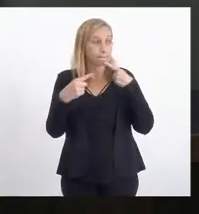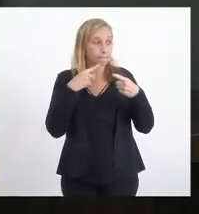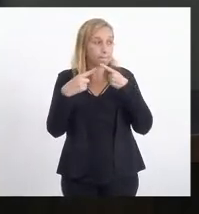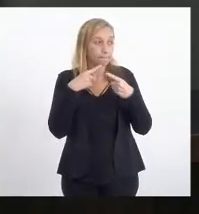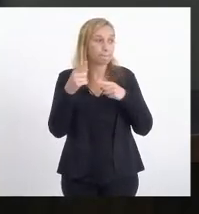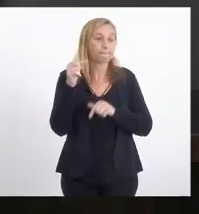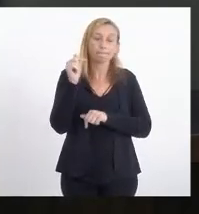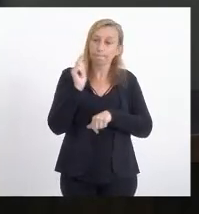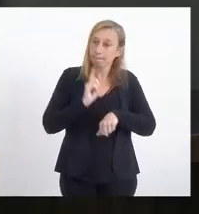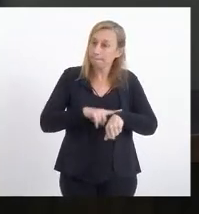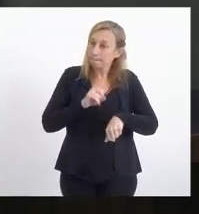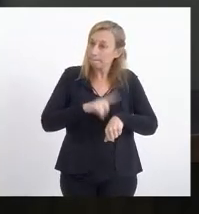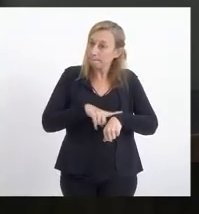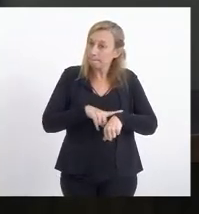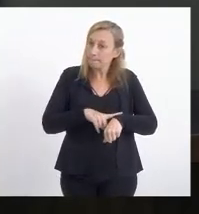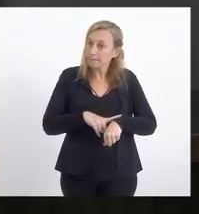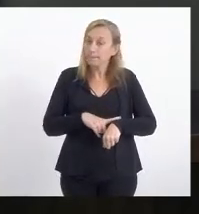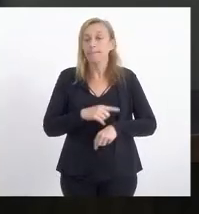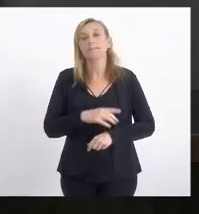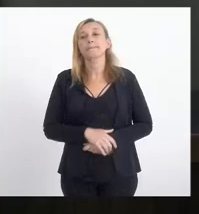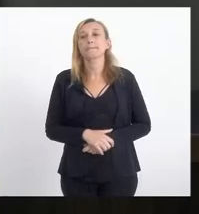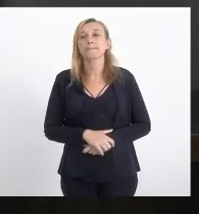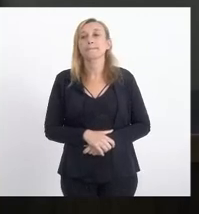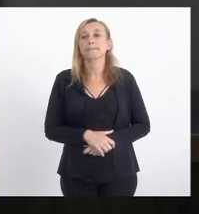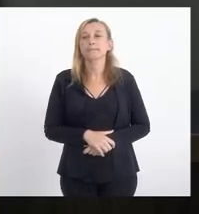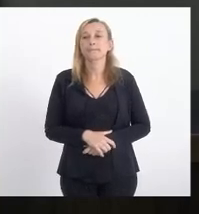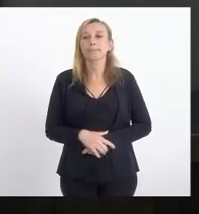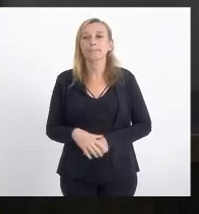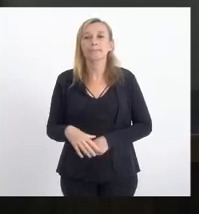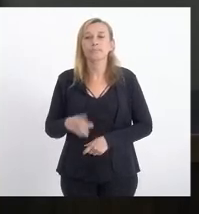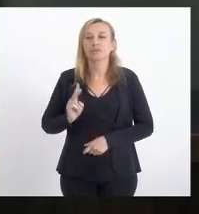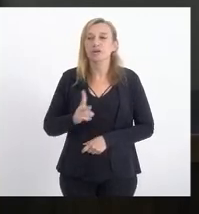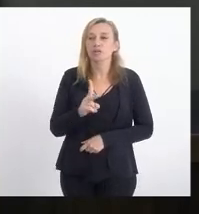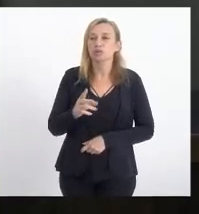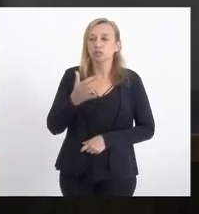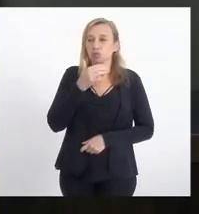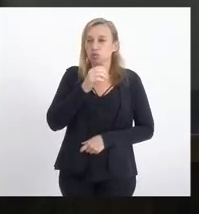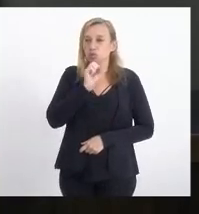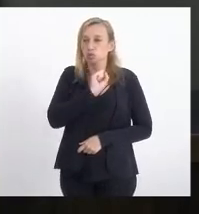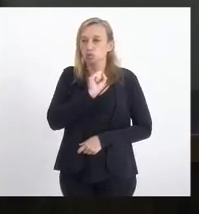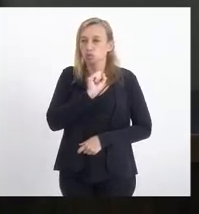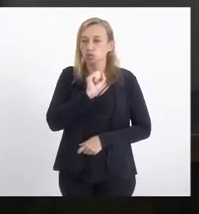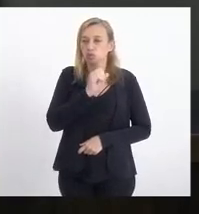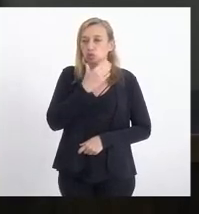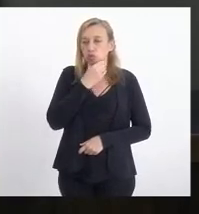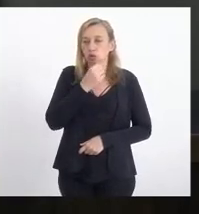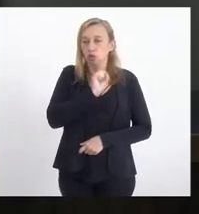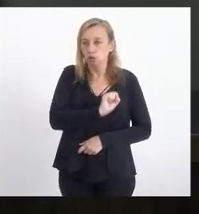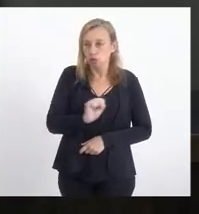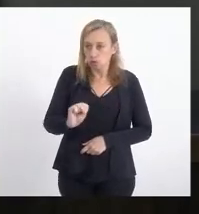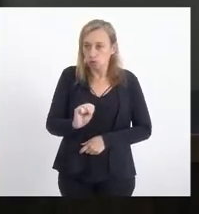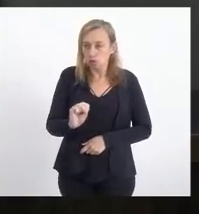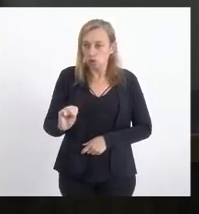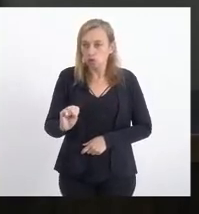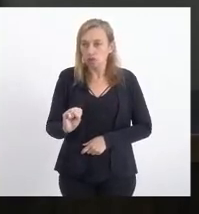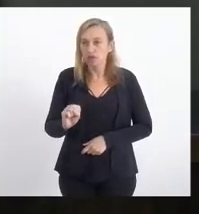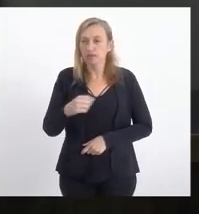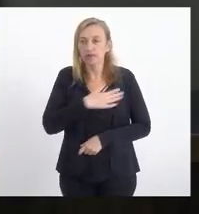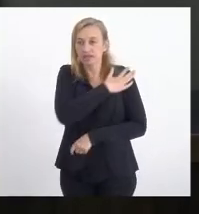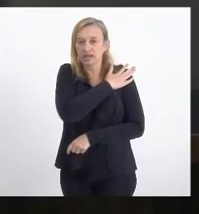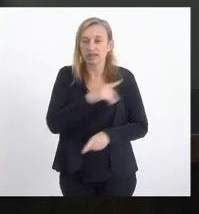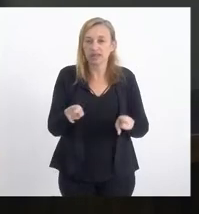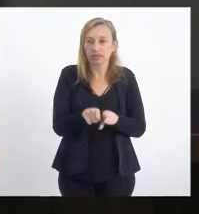momento parto do pressuposto do que ouço sempre do meu sogro que é militar também Almirante Marinha